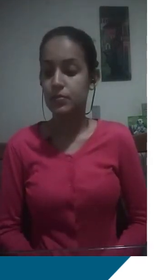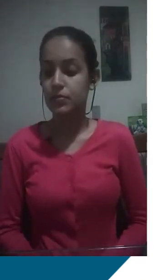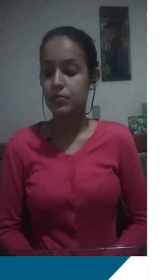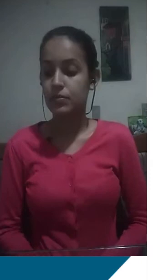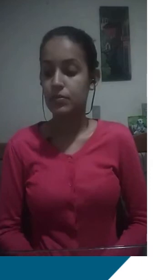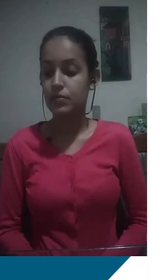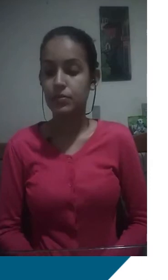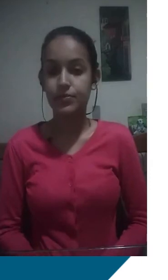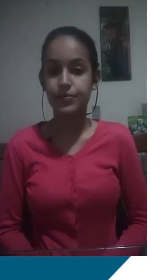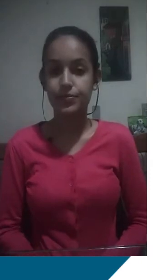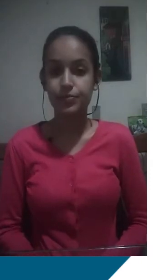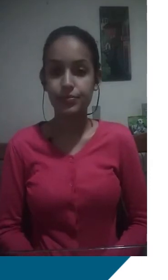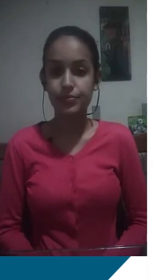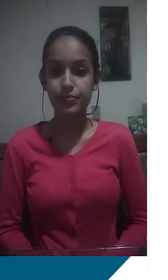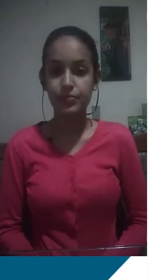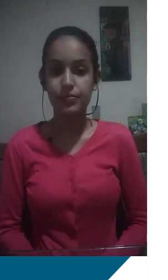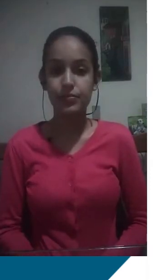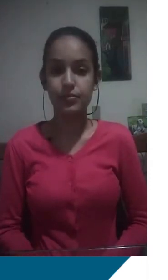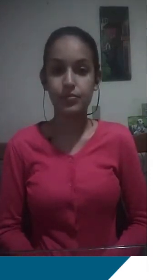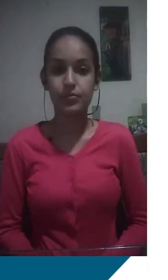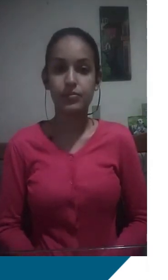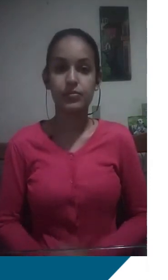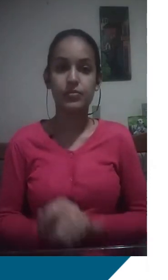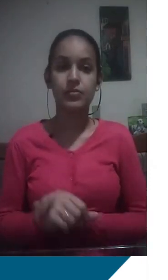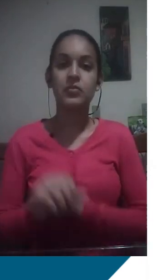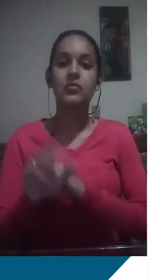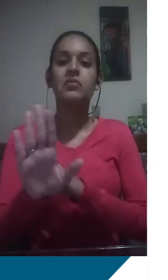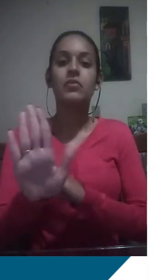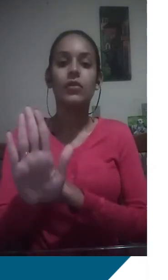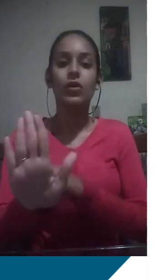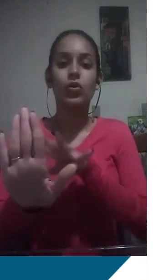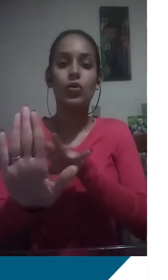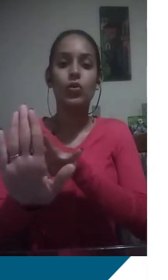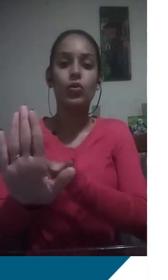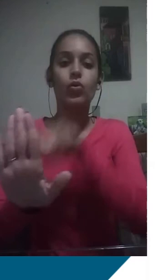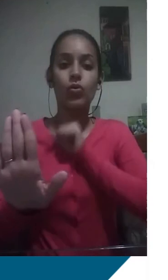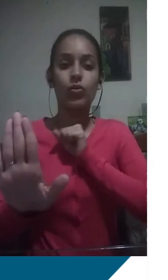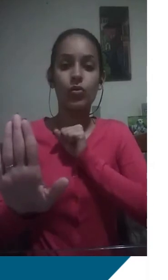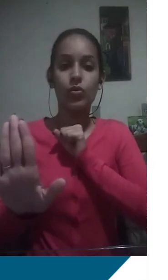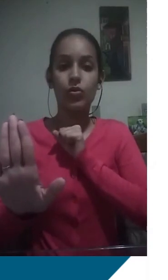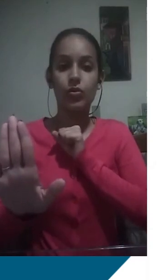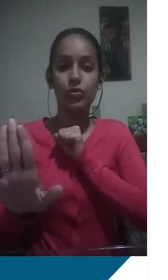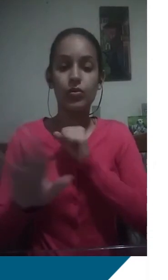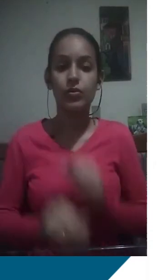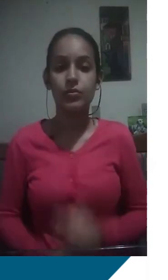concreto é 12, aproximadamente, né? 12 vezes 10 a menos 6 graus Celsius a menos 1.